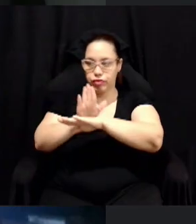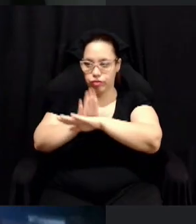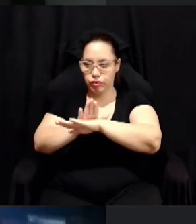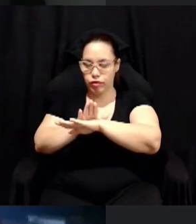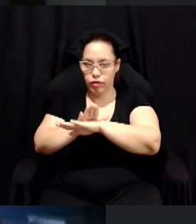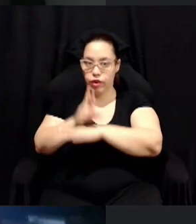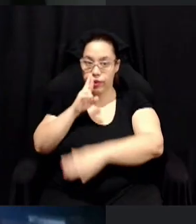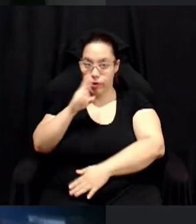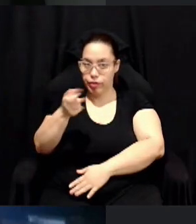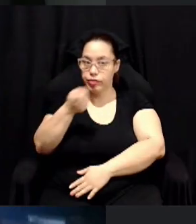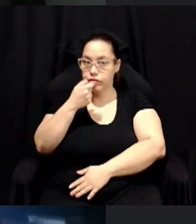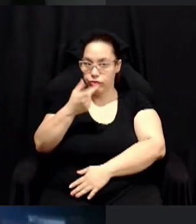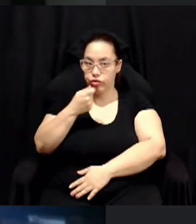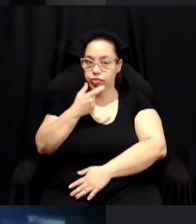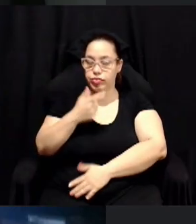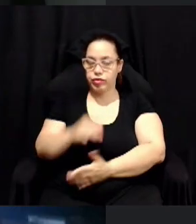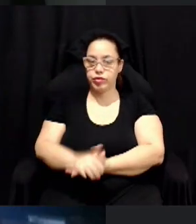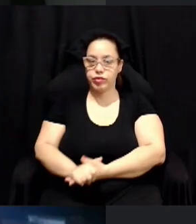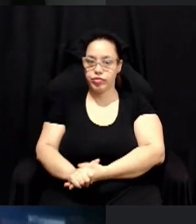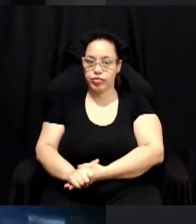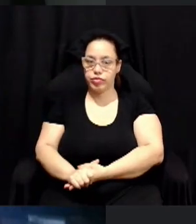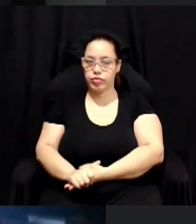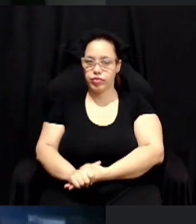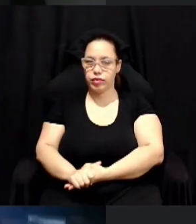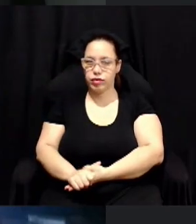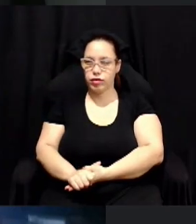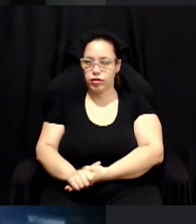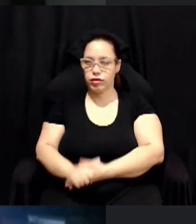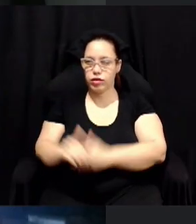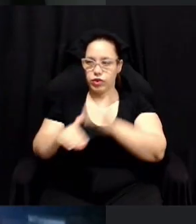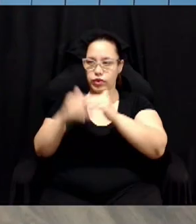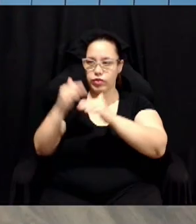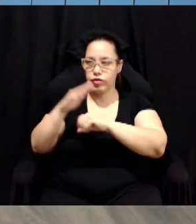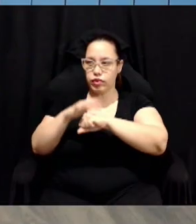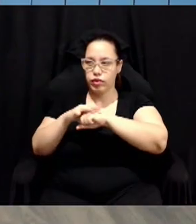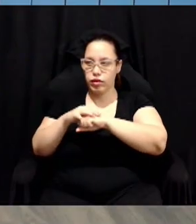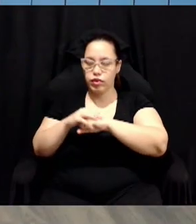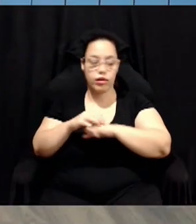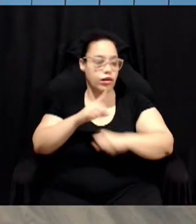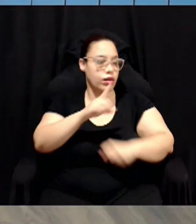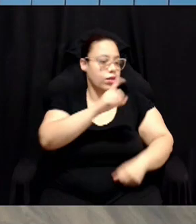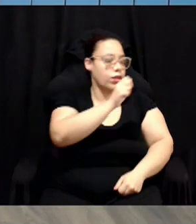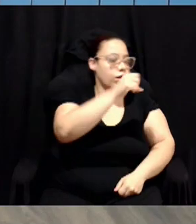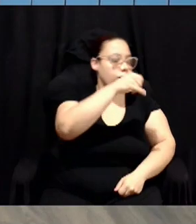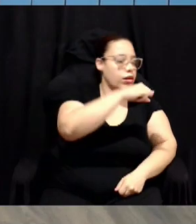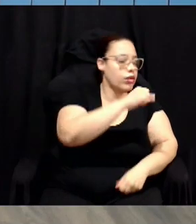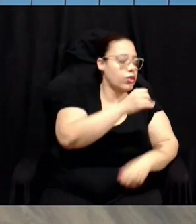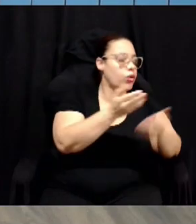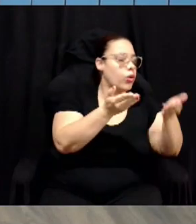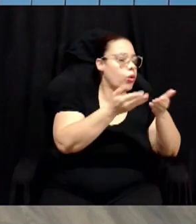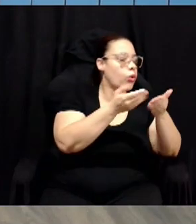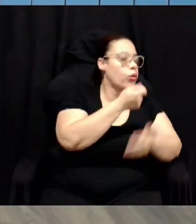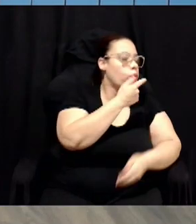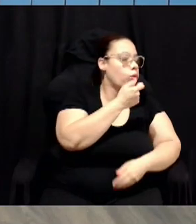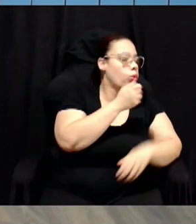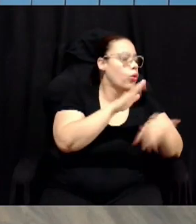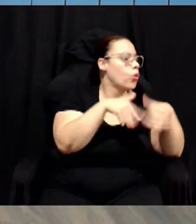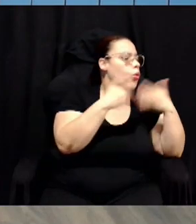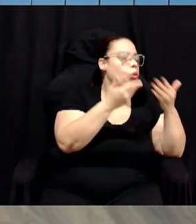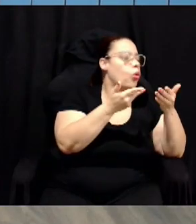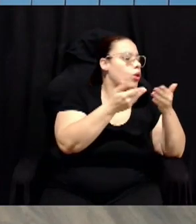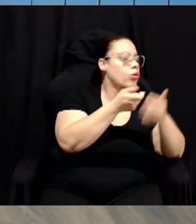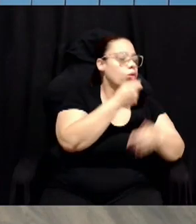na evolução, retardando ainda mais a evolução da doença. Dani, hoje você toma quantos medicamentos no